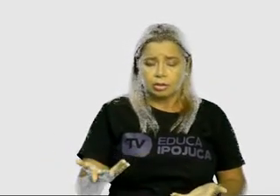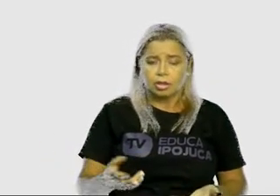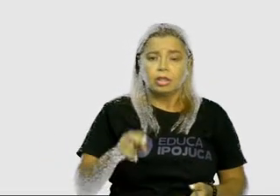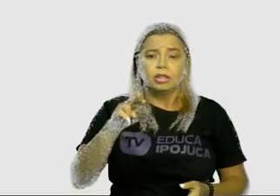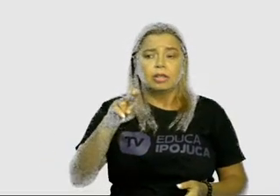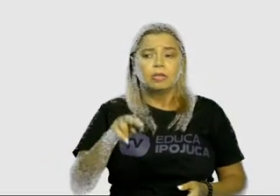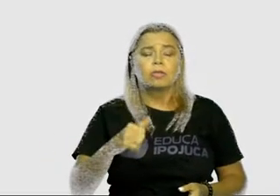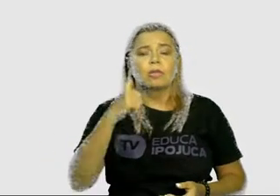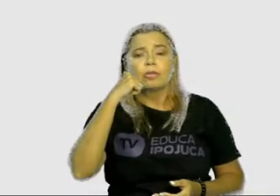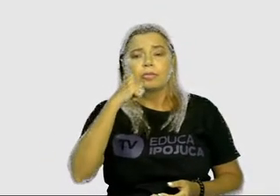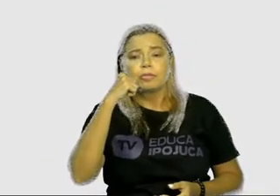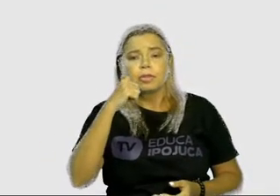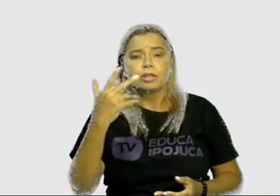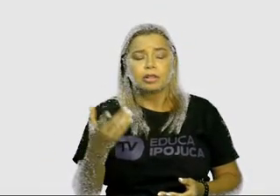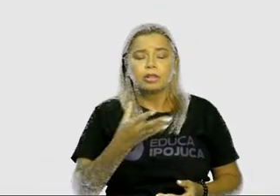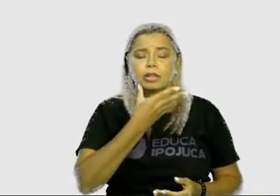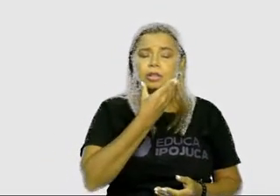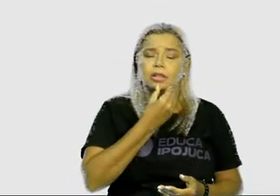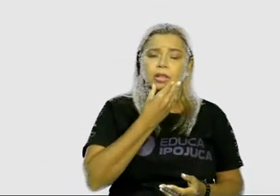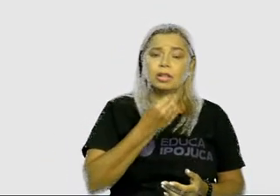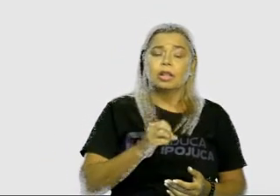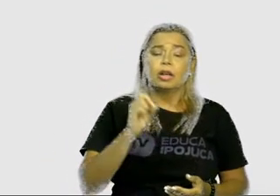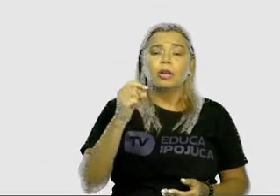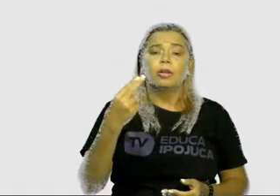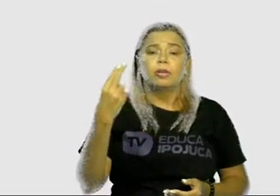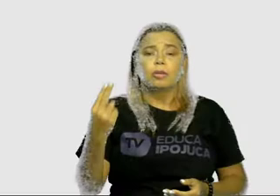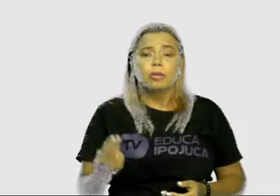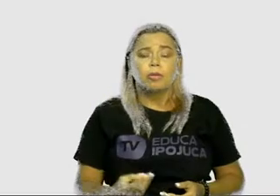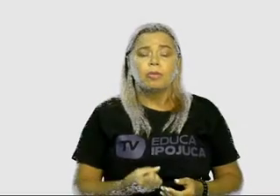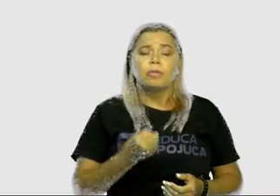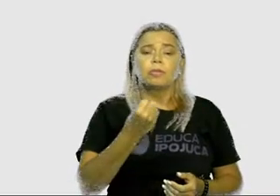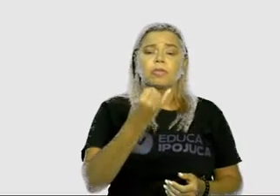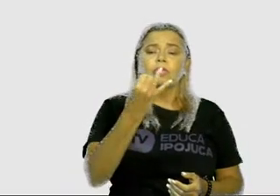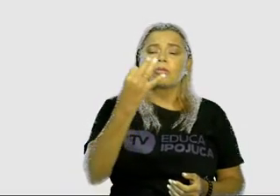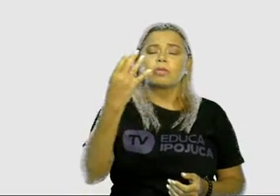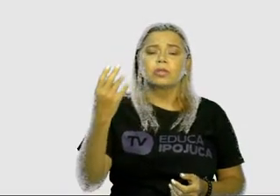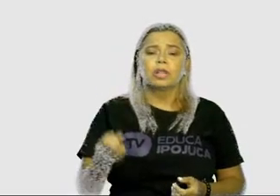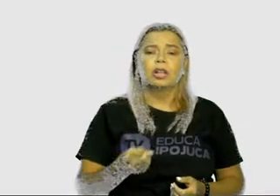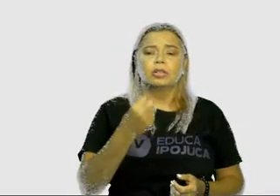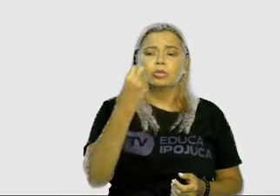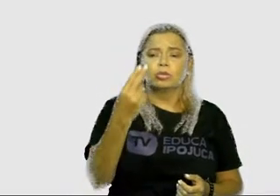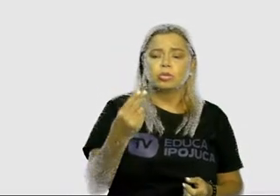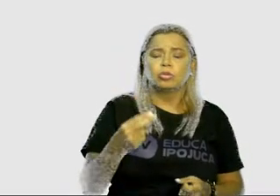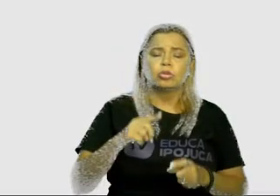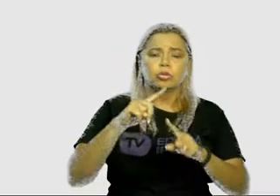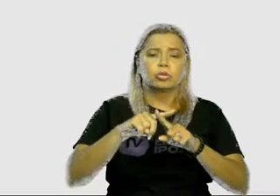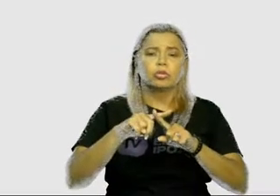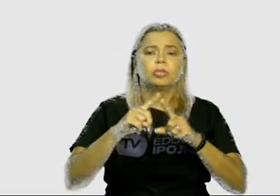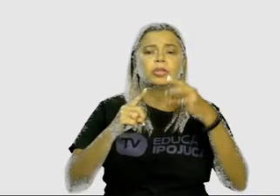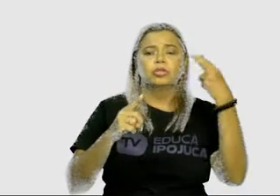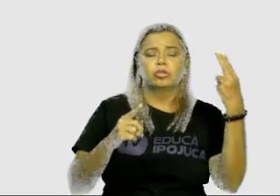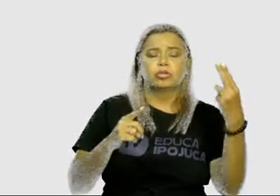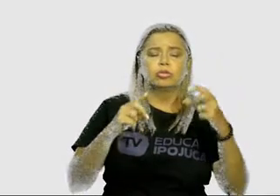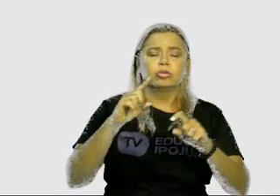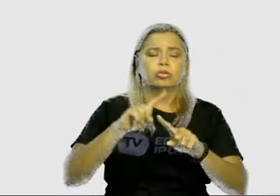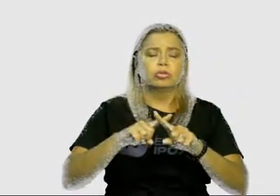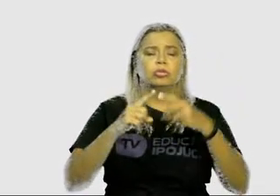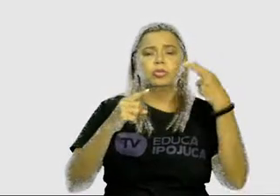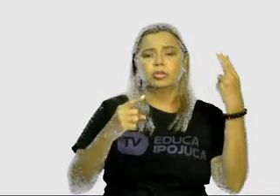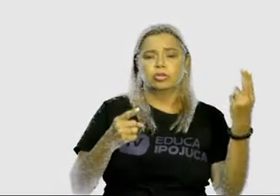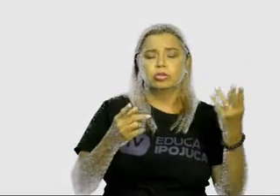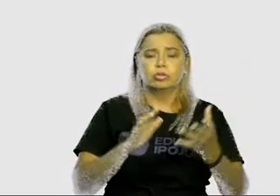meninas, ou contagem de dois em dois, que é a parte de agrupamento. Isso a gente viu na aula